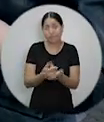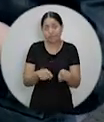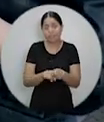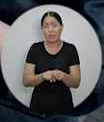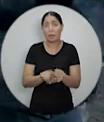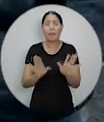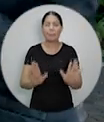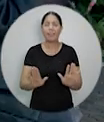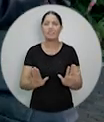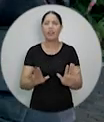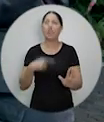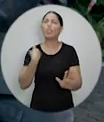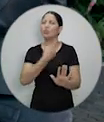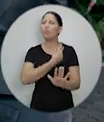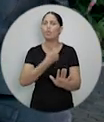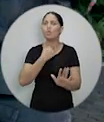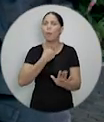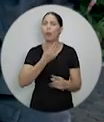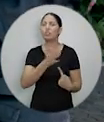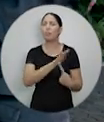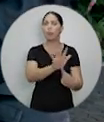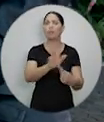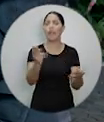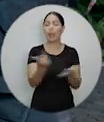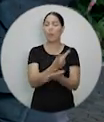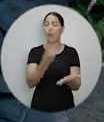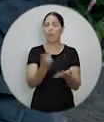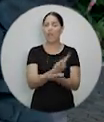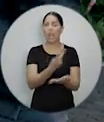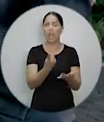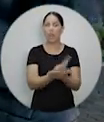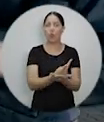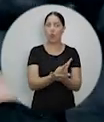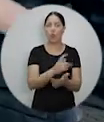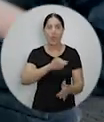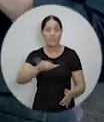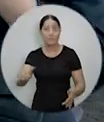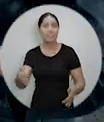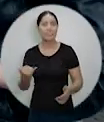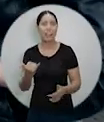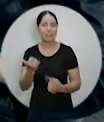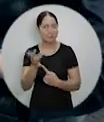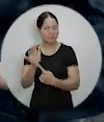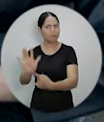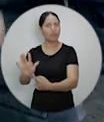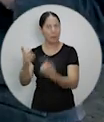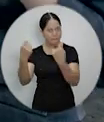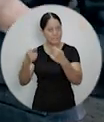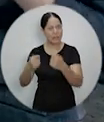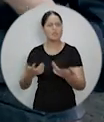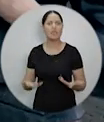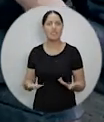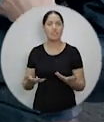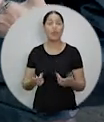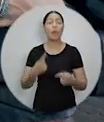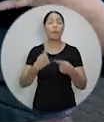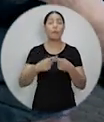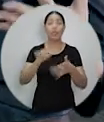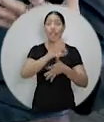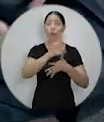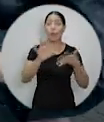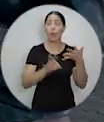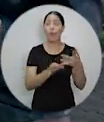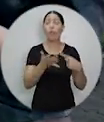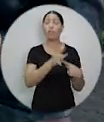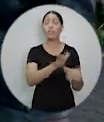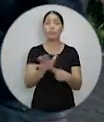podemos sobrepor as falhas do sistema com as vantagens, porque realmente o sistema de cotas ele vem